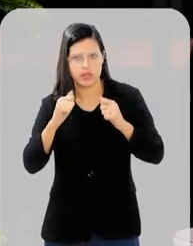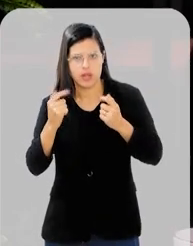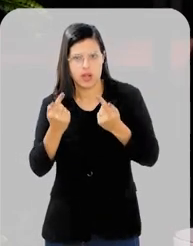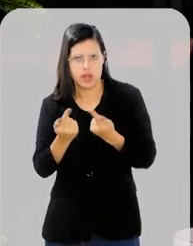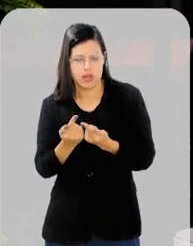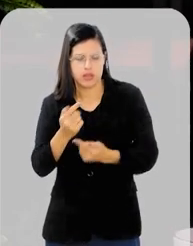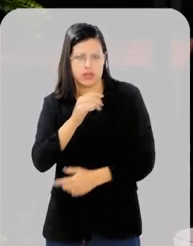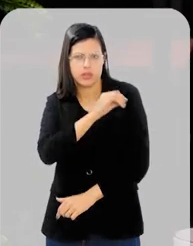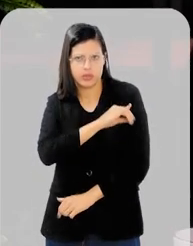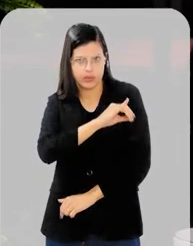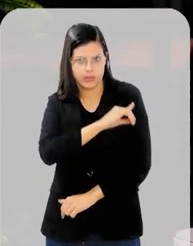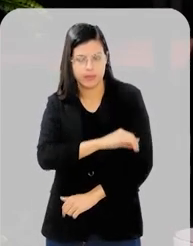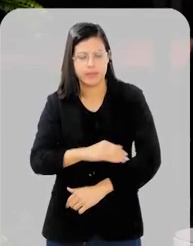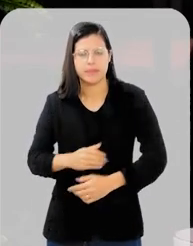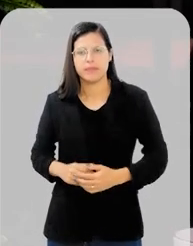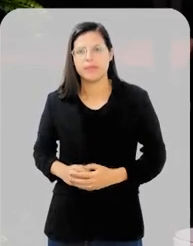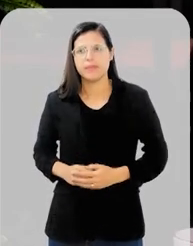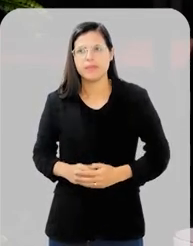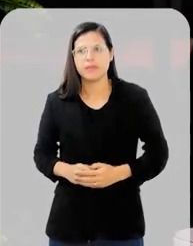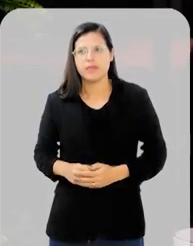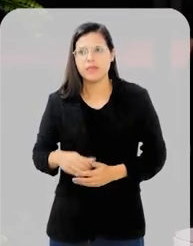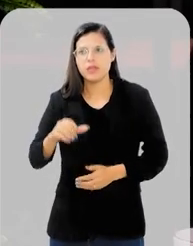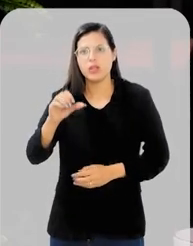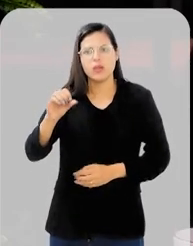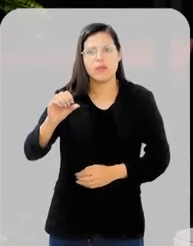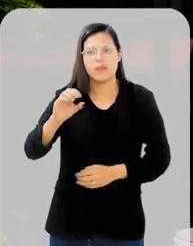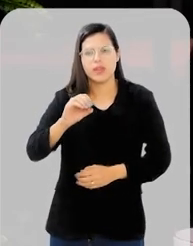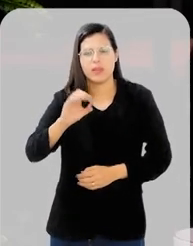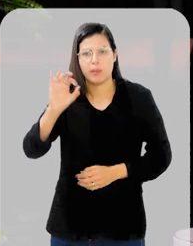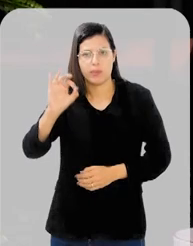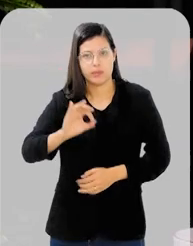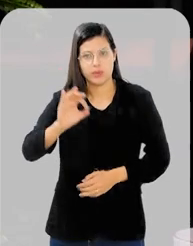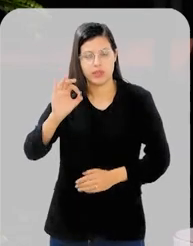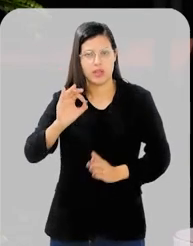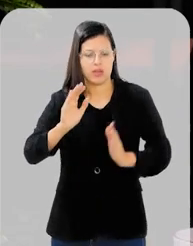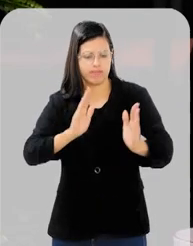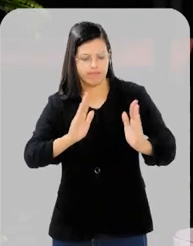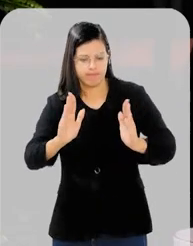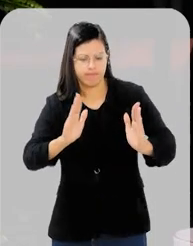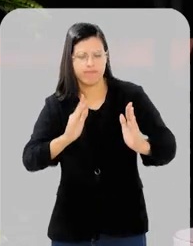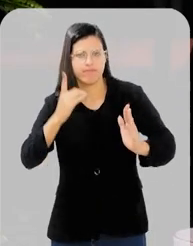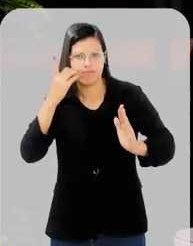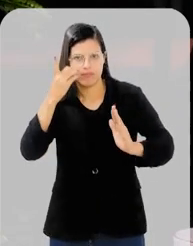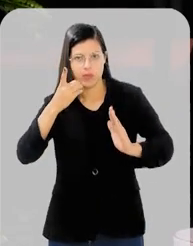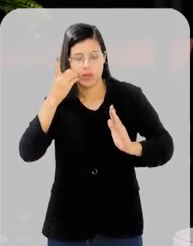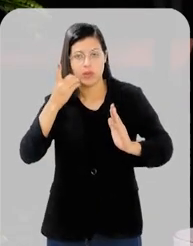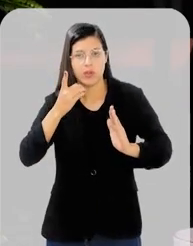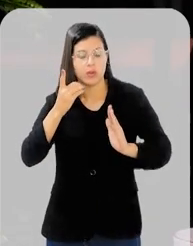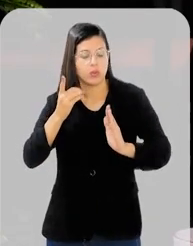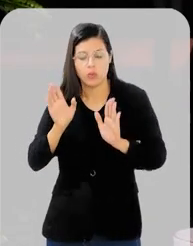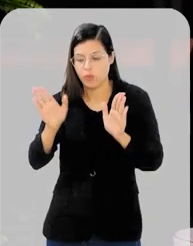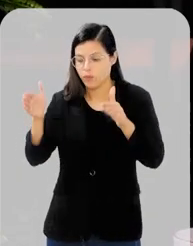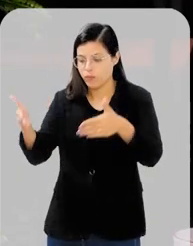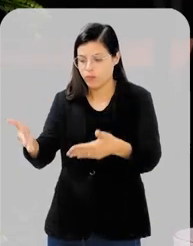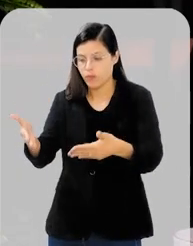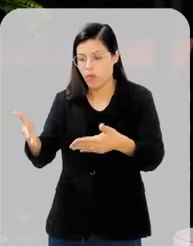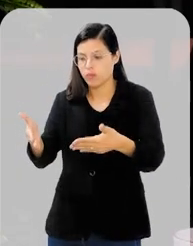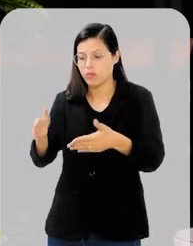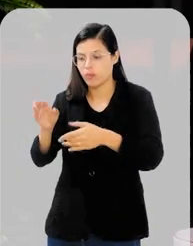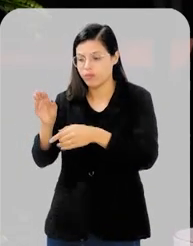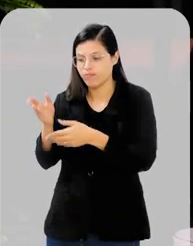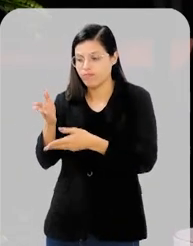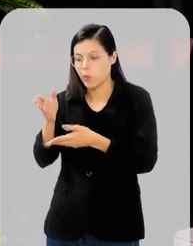alerge e praticamente 90% do meu mandato hoje ele é direcionado para cuidar dessas pessoas que hoje